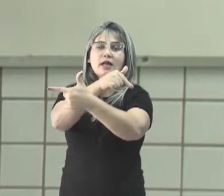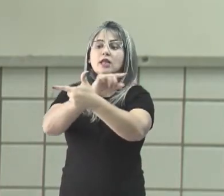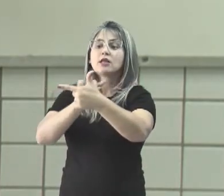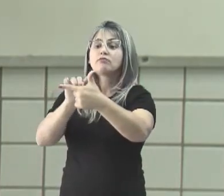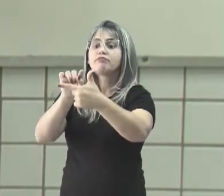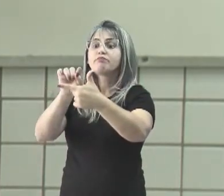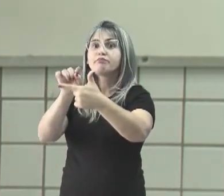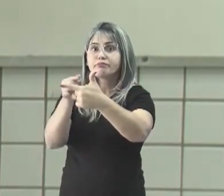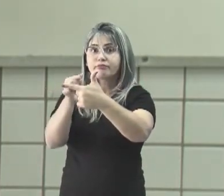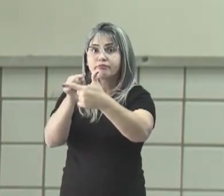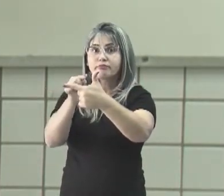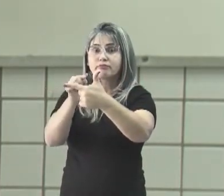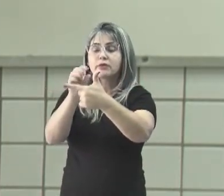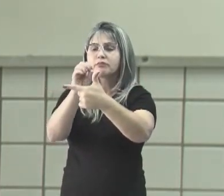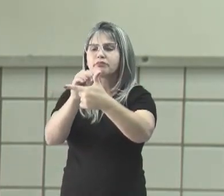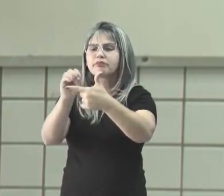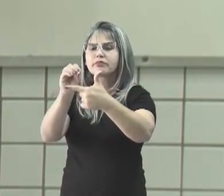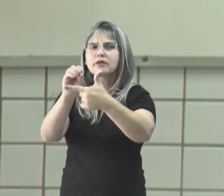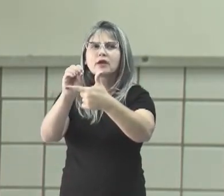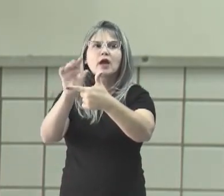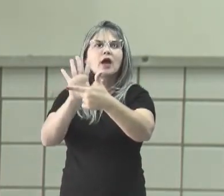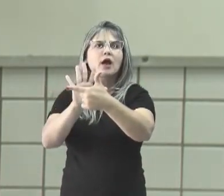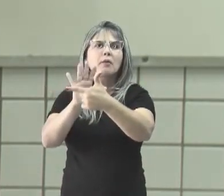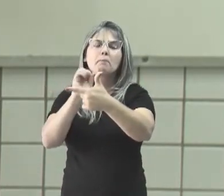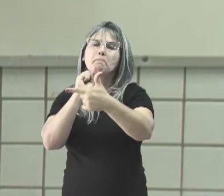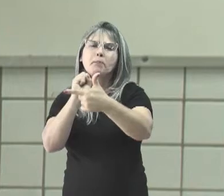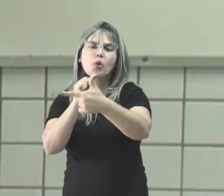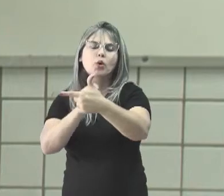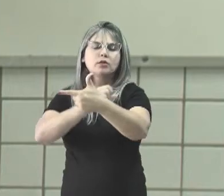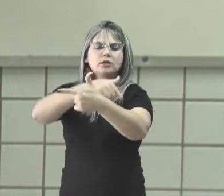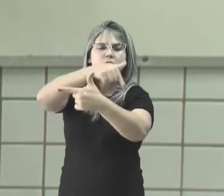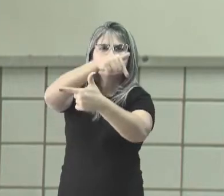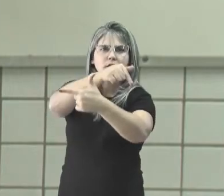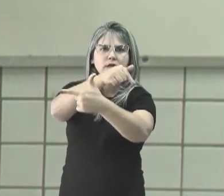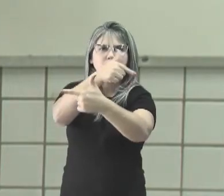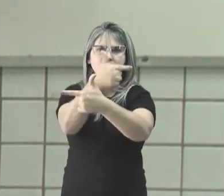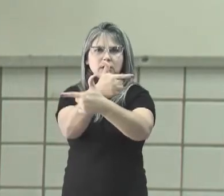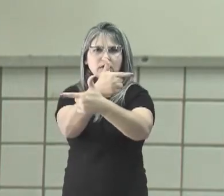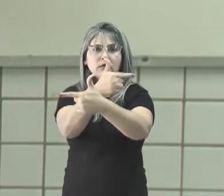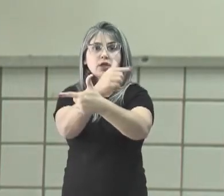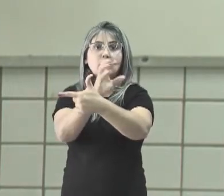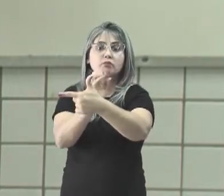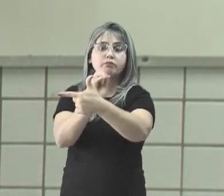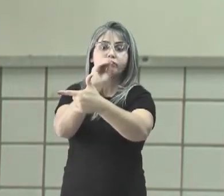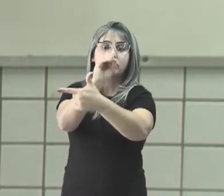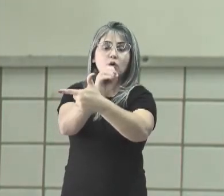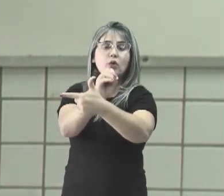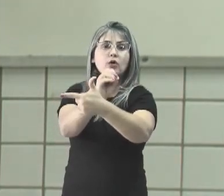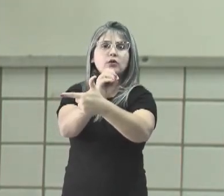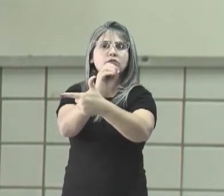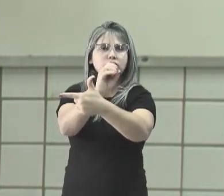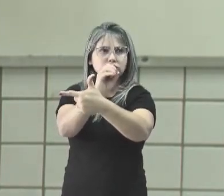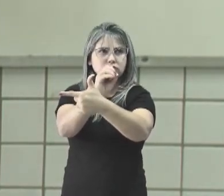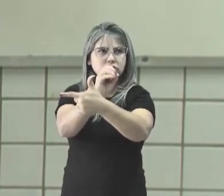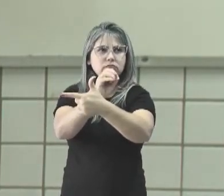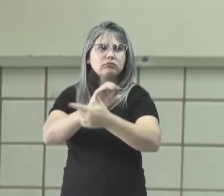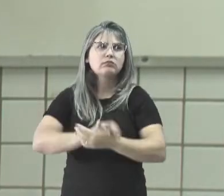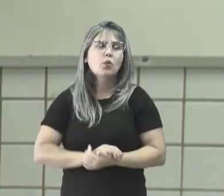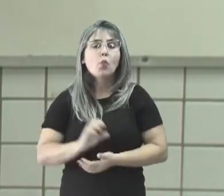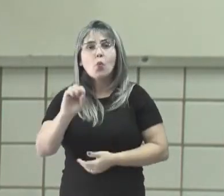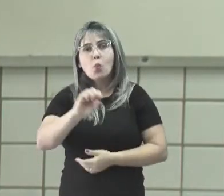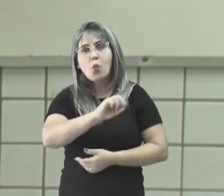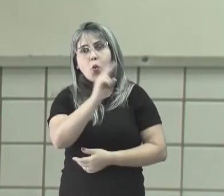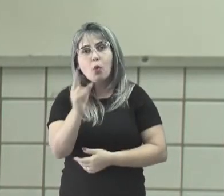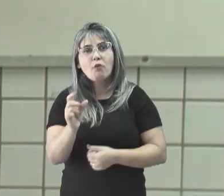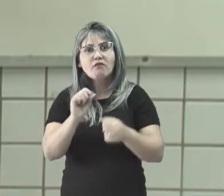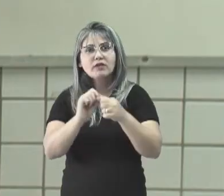Aí você arma a conta e resolve. Outra situação é você transformar o 0,5 em uma fração. Como é que eu transformo